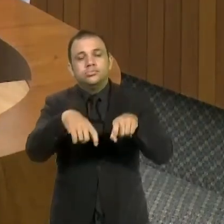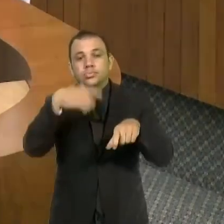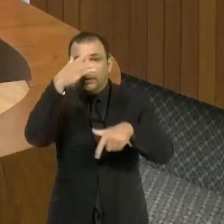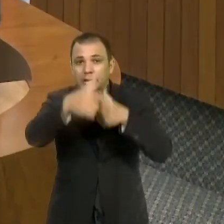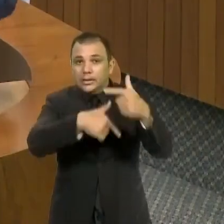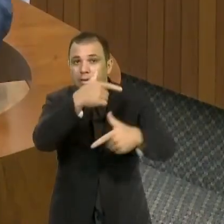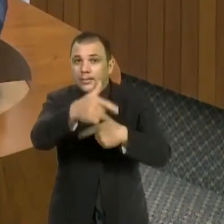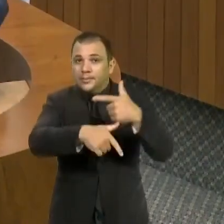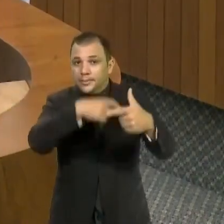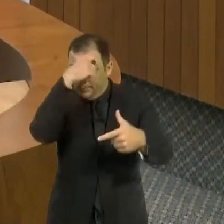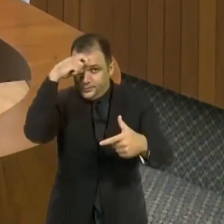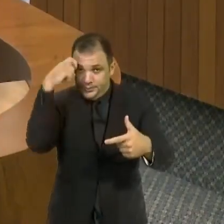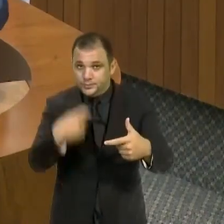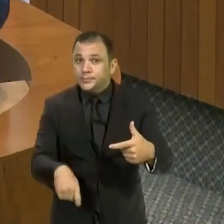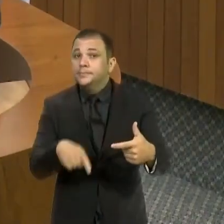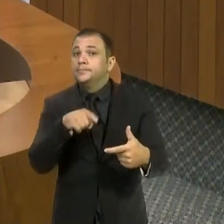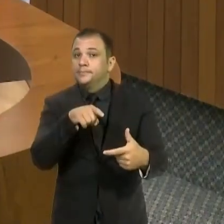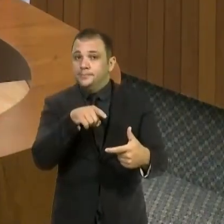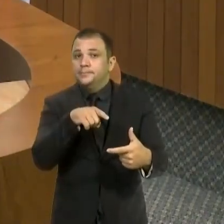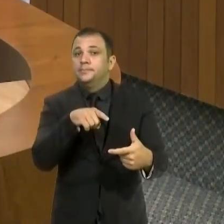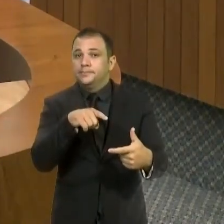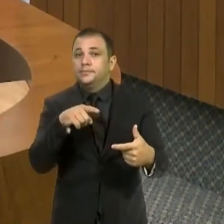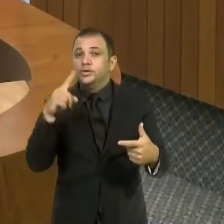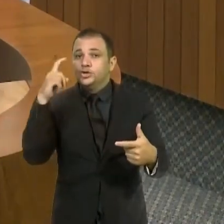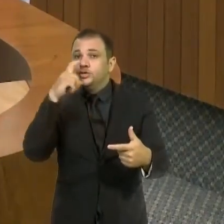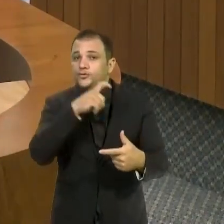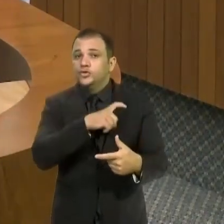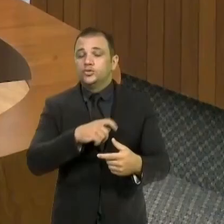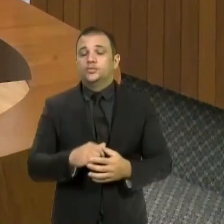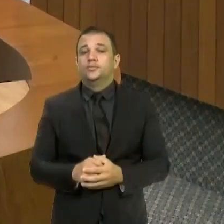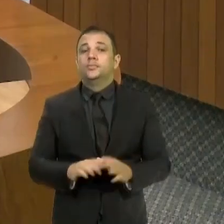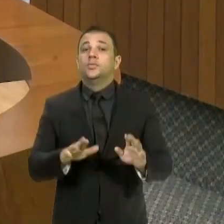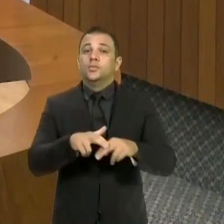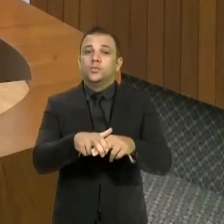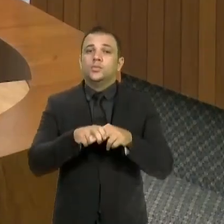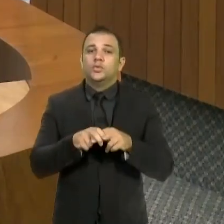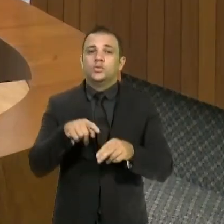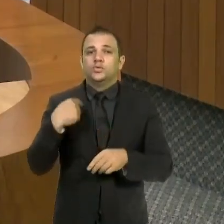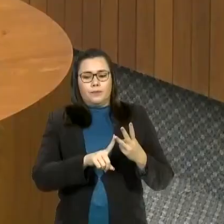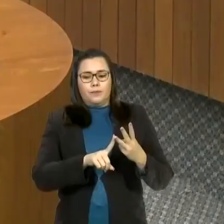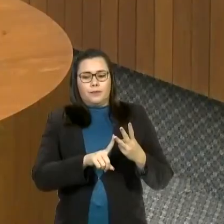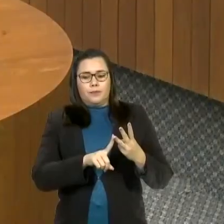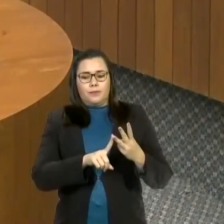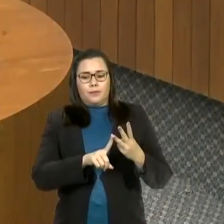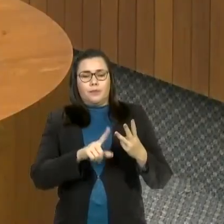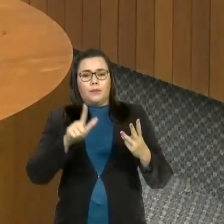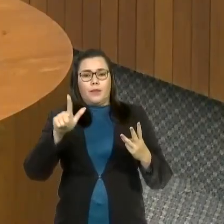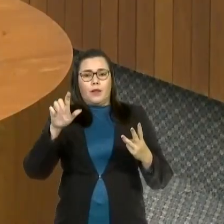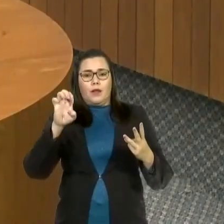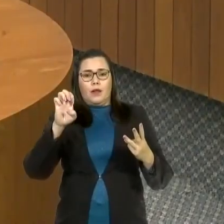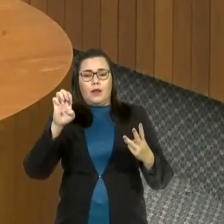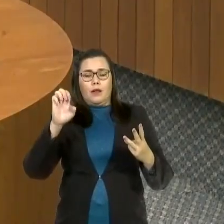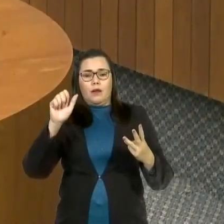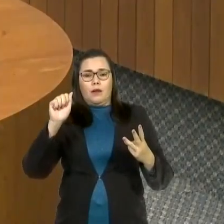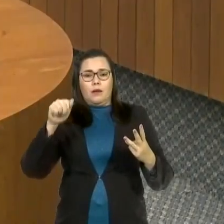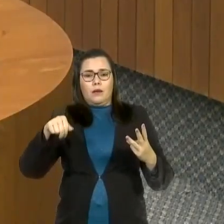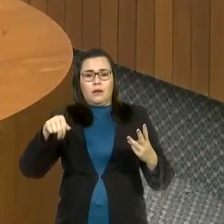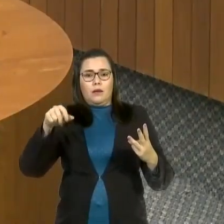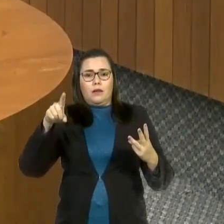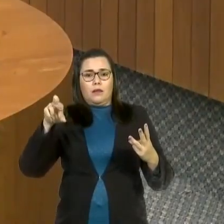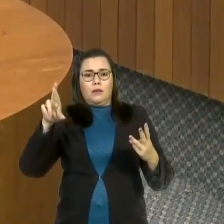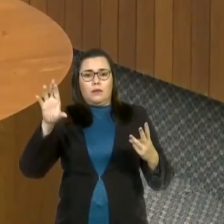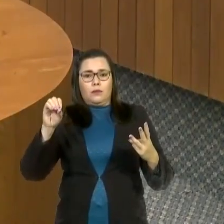dificuldade. Por isso, a nossa prioridade são os agricultores familiares. O deputado Ricardo Arruda